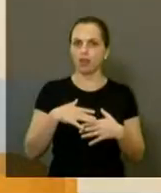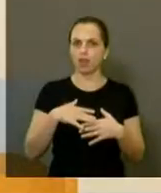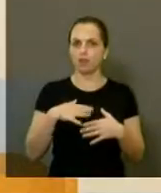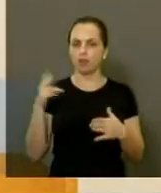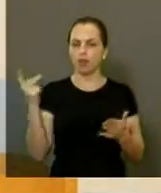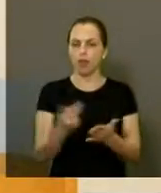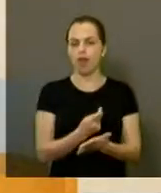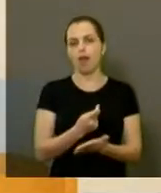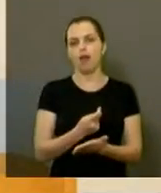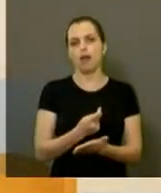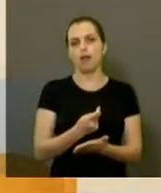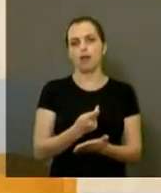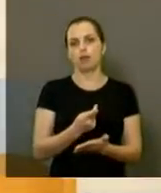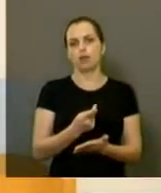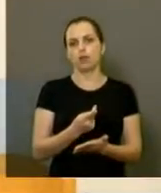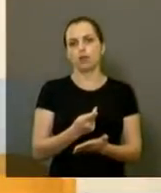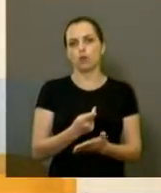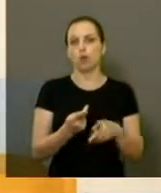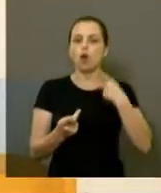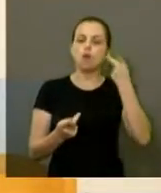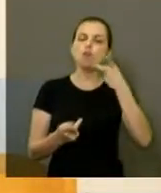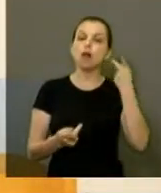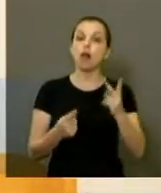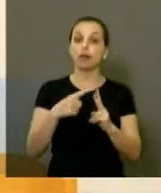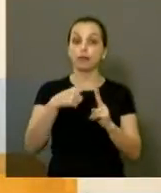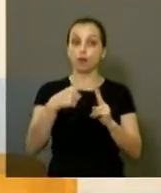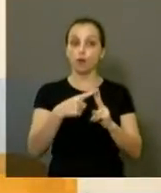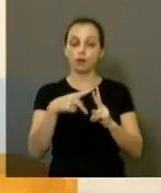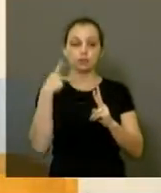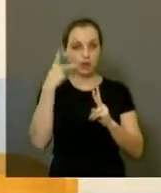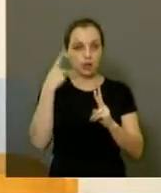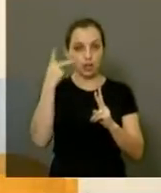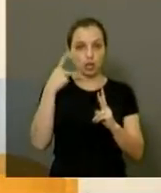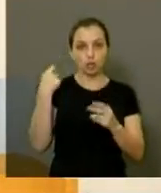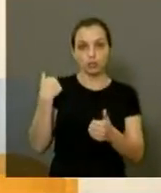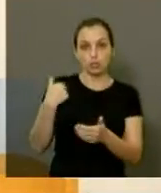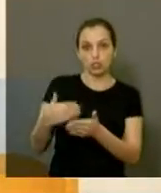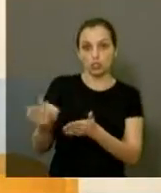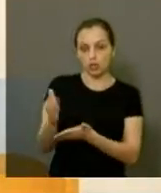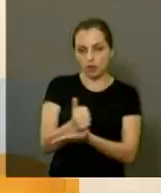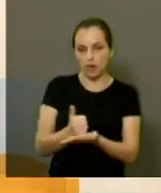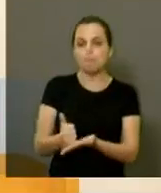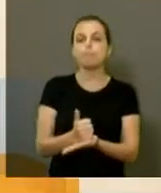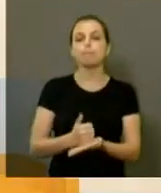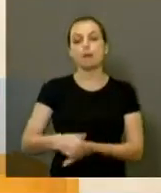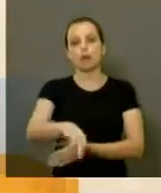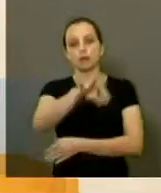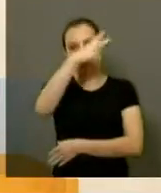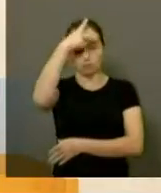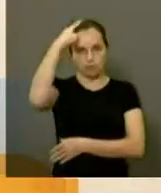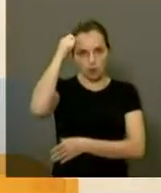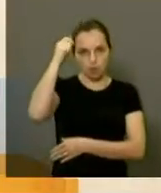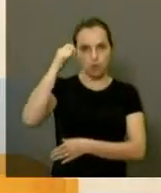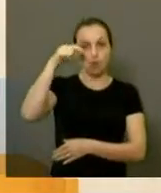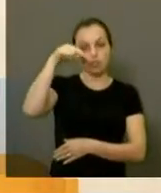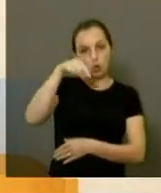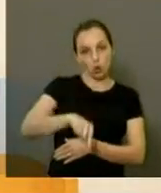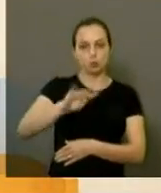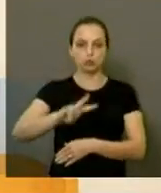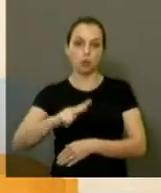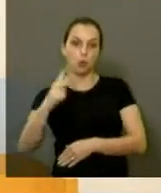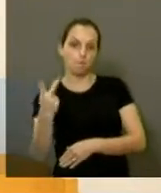ao dizer que 2 vereadores que deixaram a base do prefeito e que hoje compõem a oposição dessa